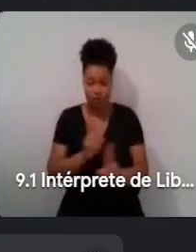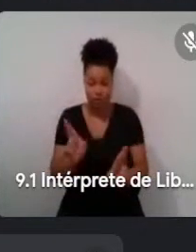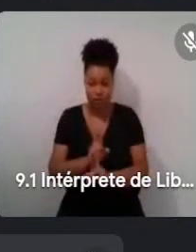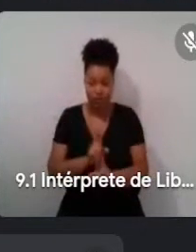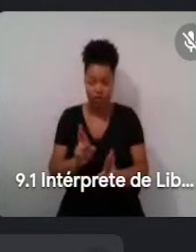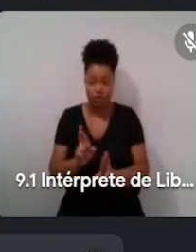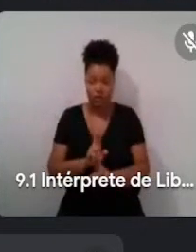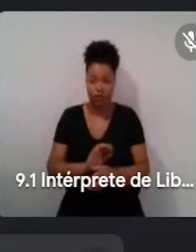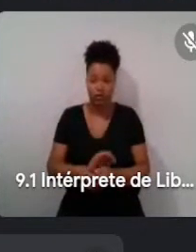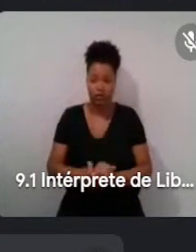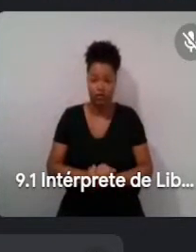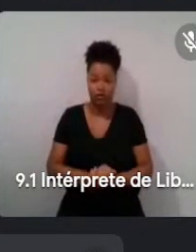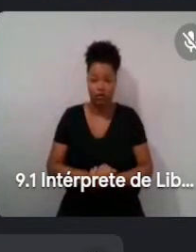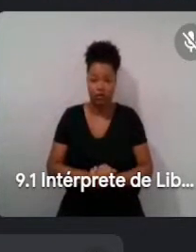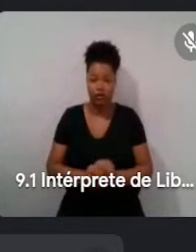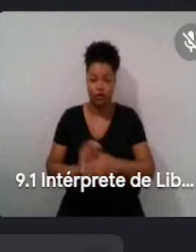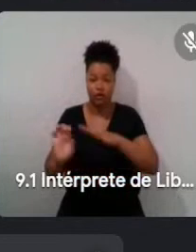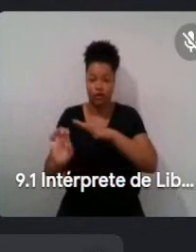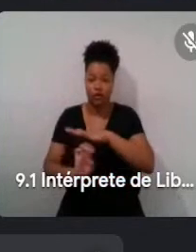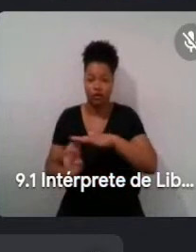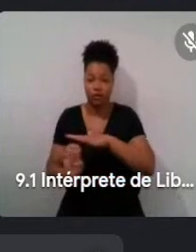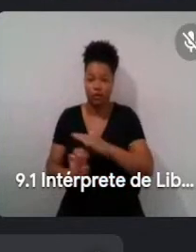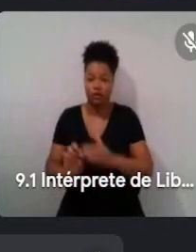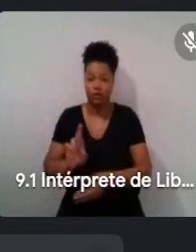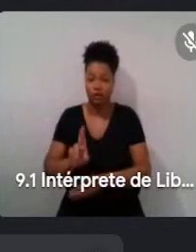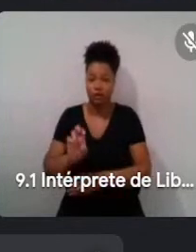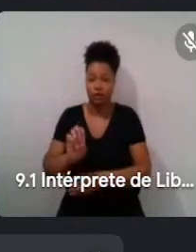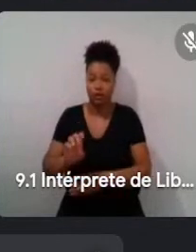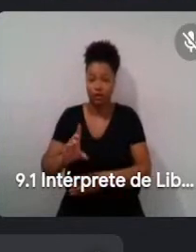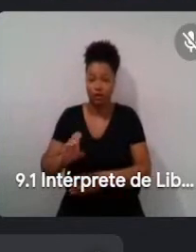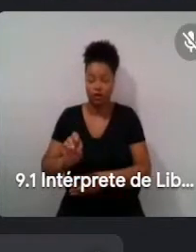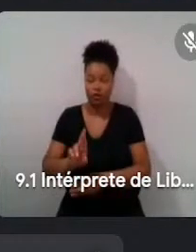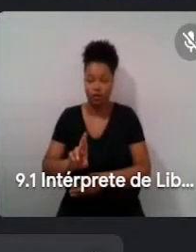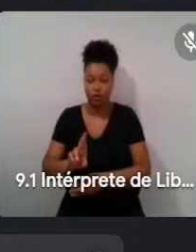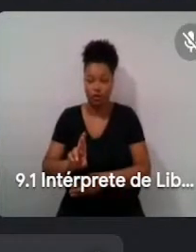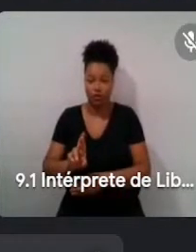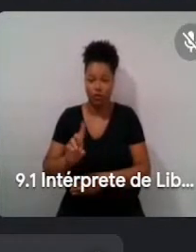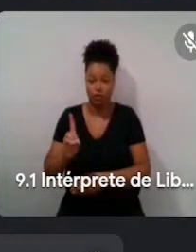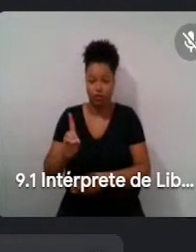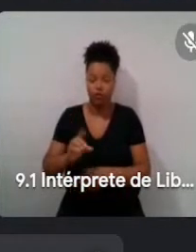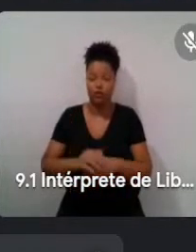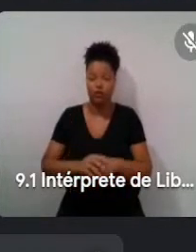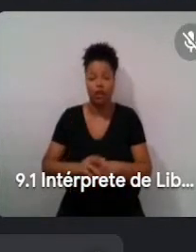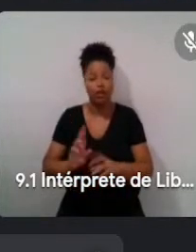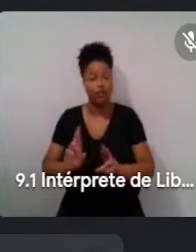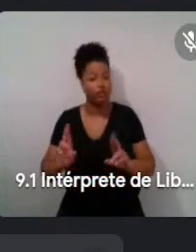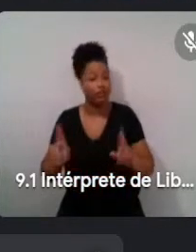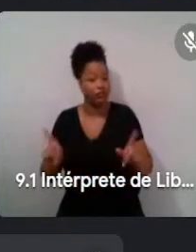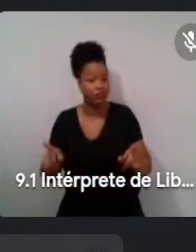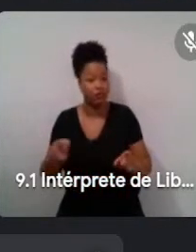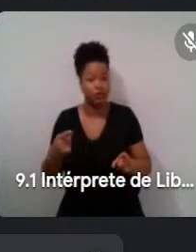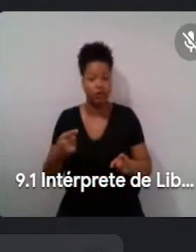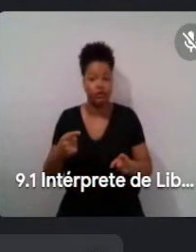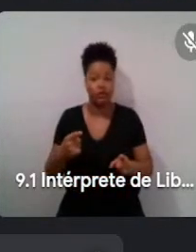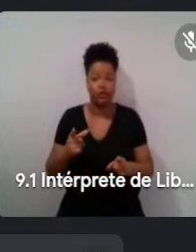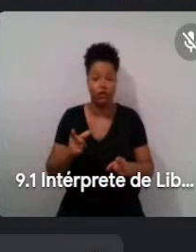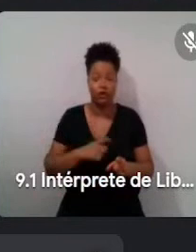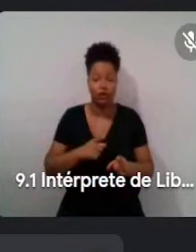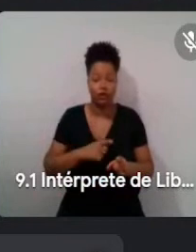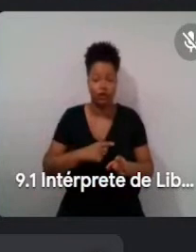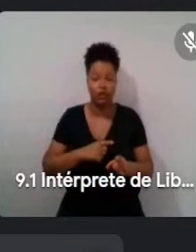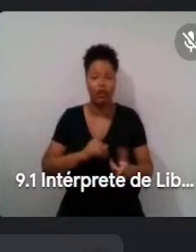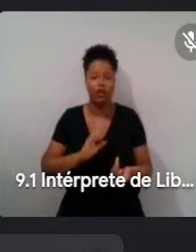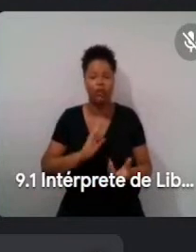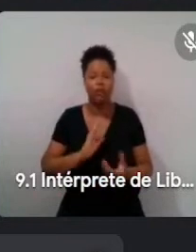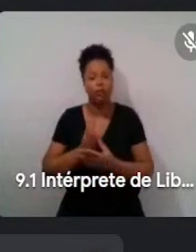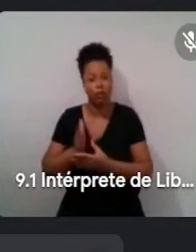à emissora Record, a situação é diferente. Embora uma questão de vício processual